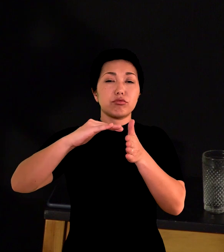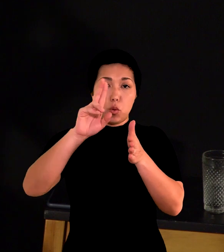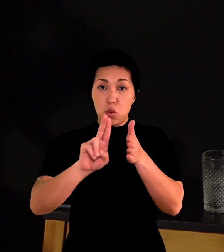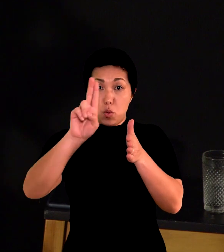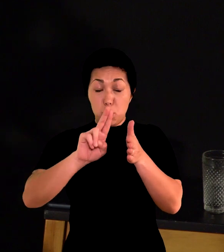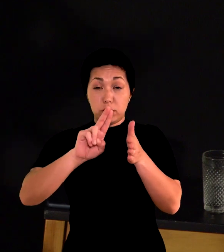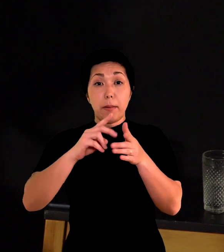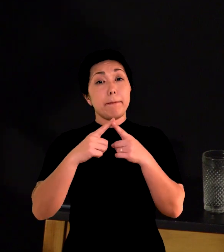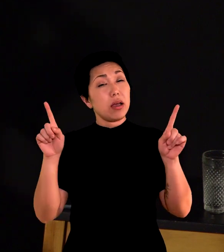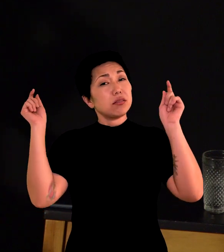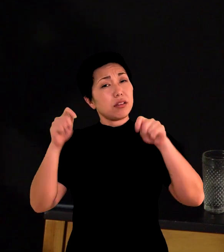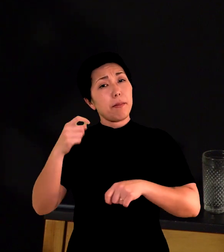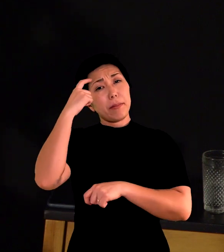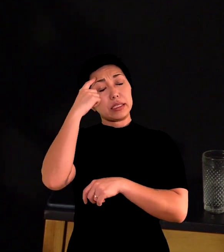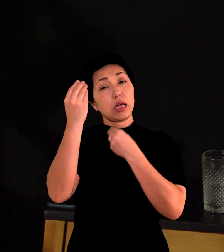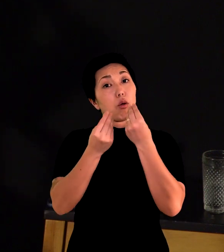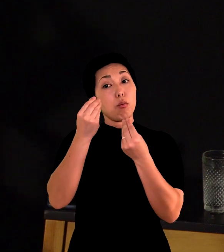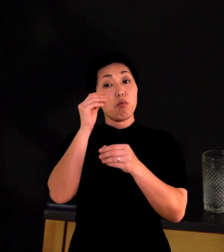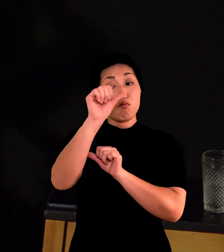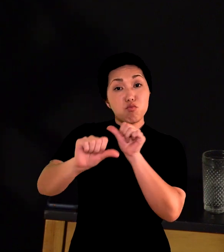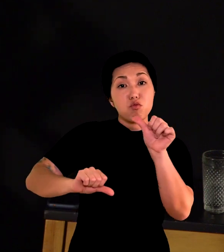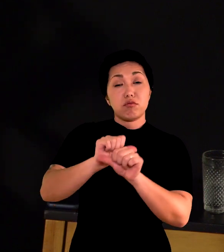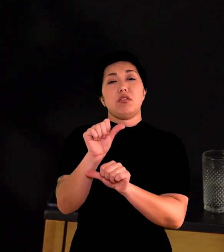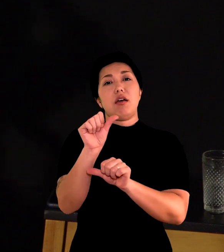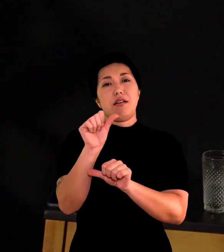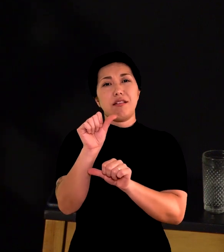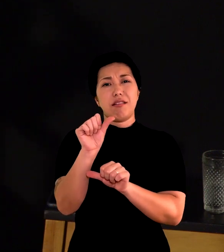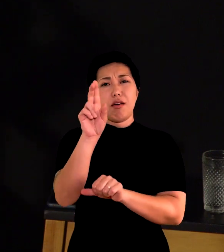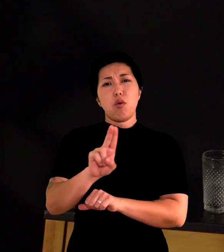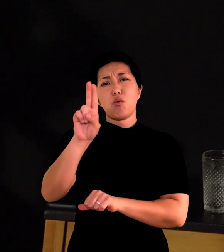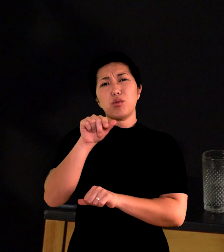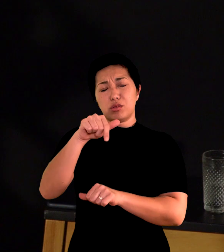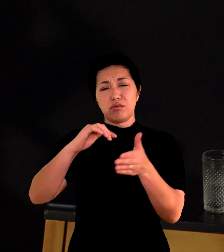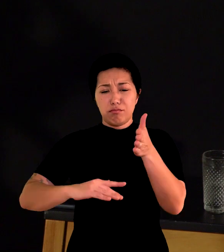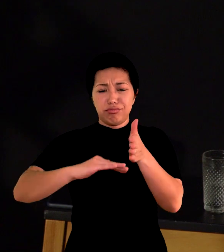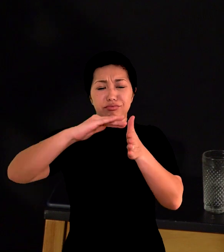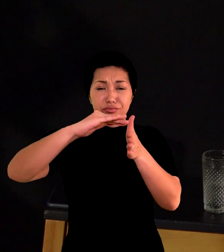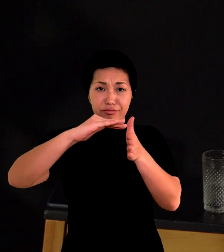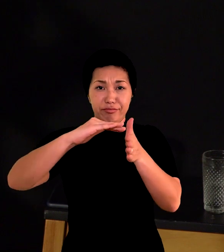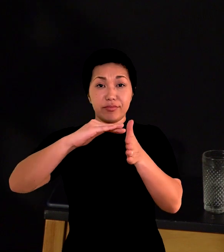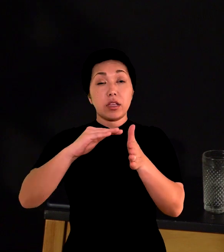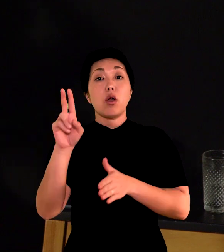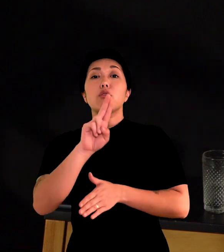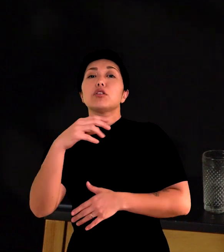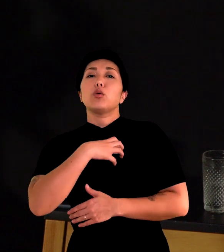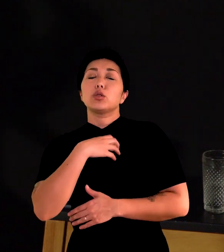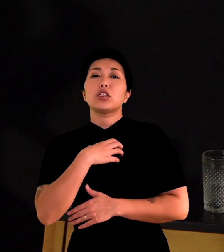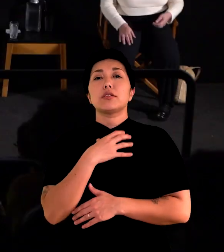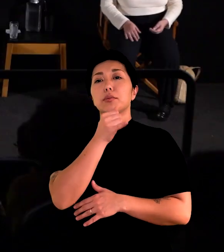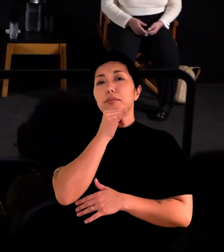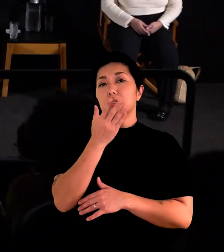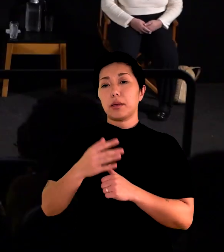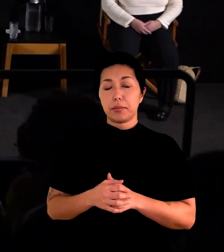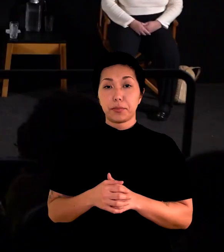né? Mas já dá para começar a mudar o uso desses reservatórios, tá certo? Vamos